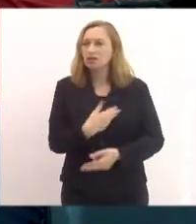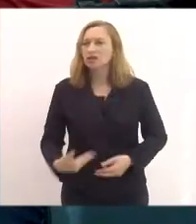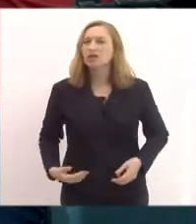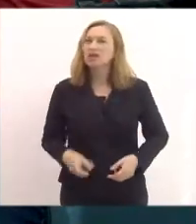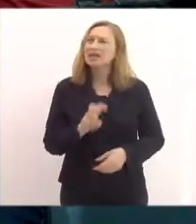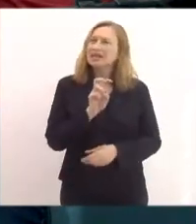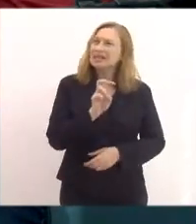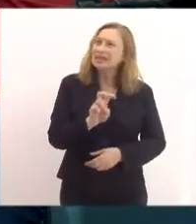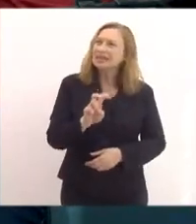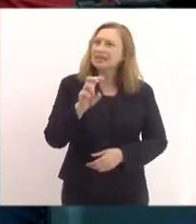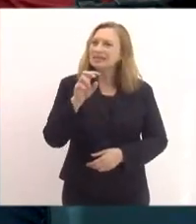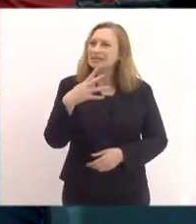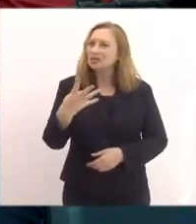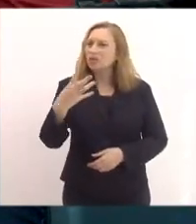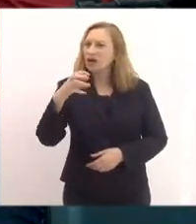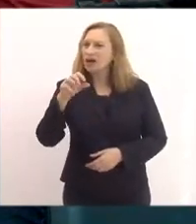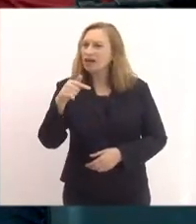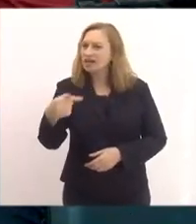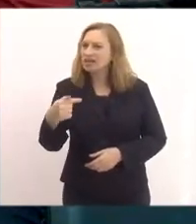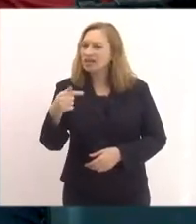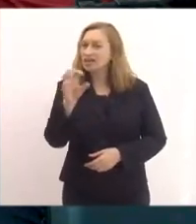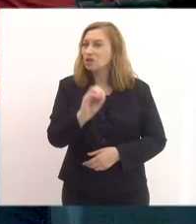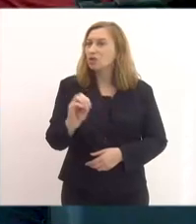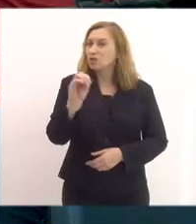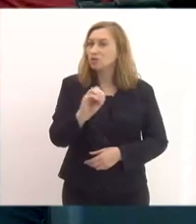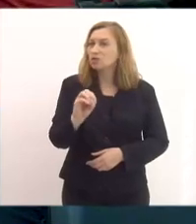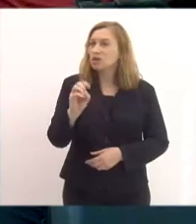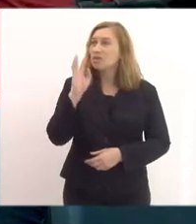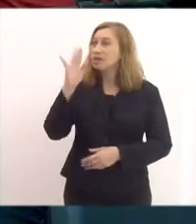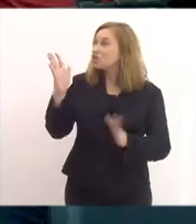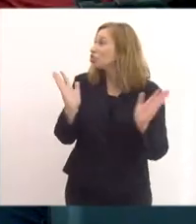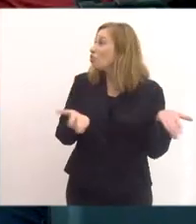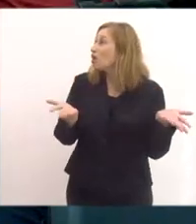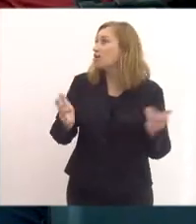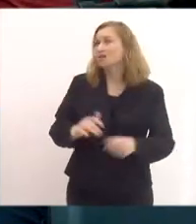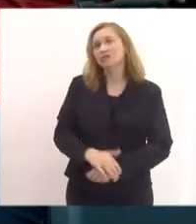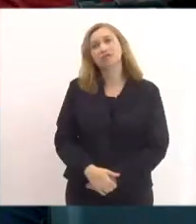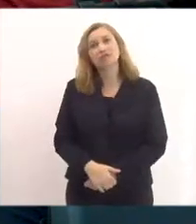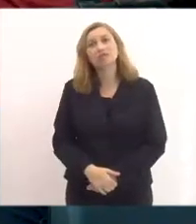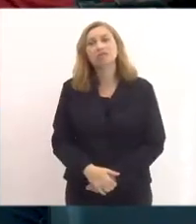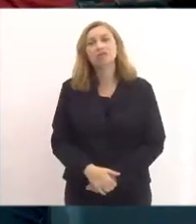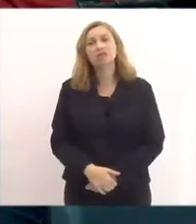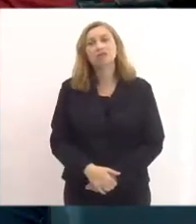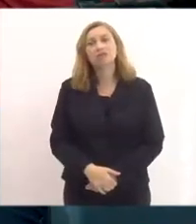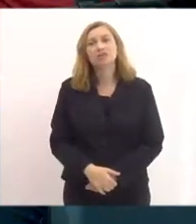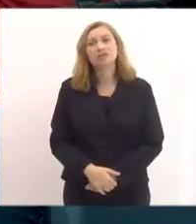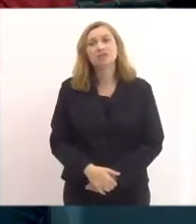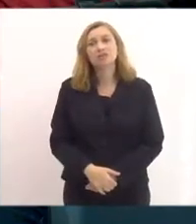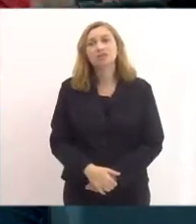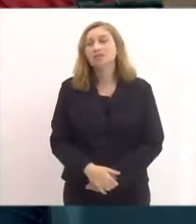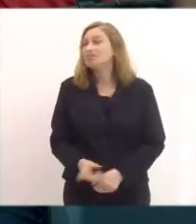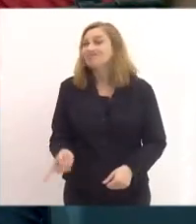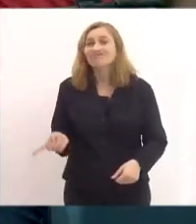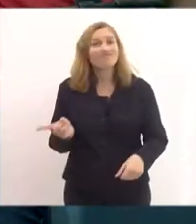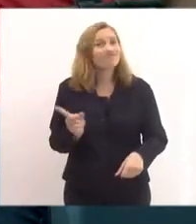547 cargos de vacância em outubro. Deputado, imagina agora. O temporário não deu certo.